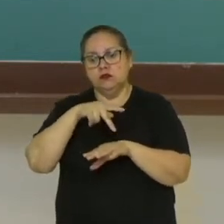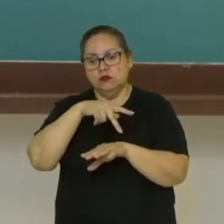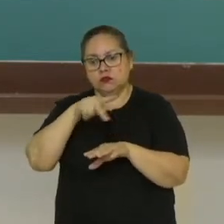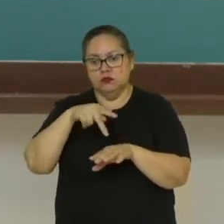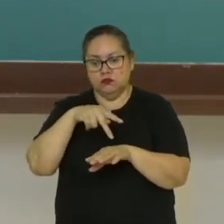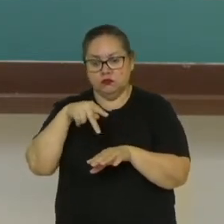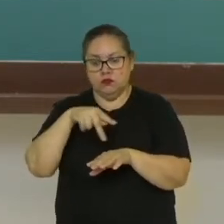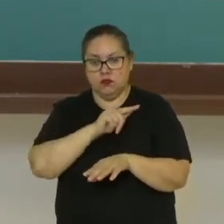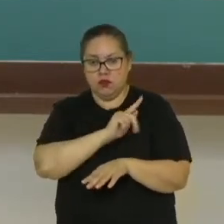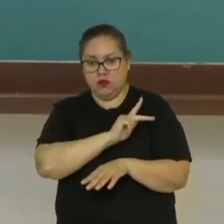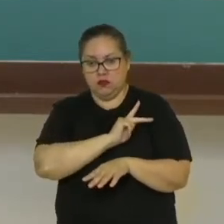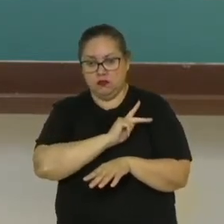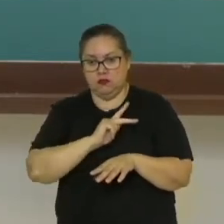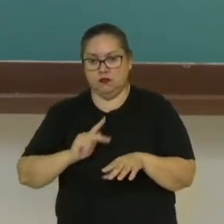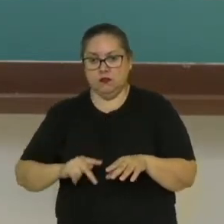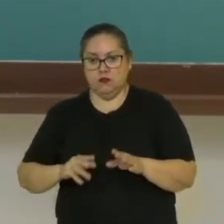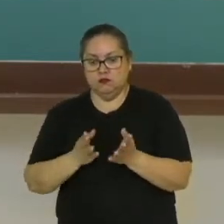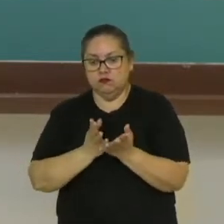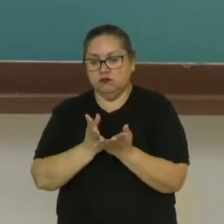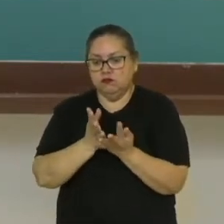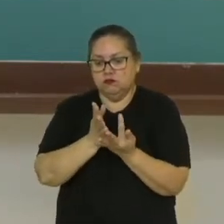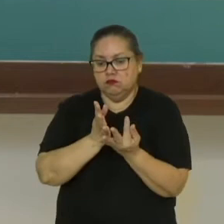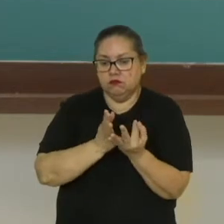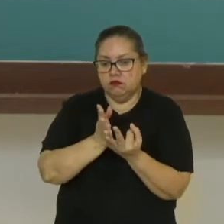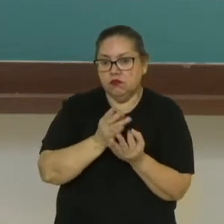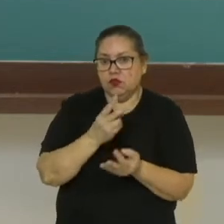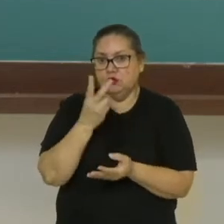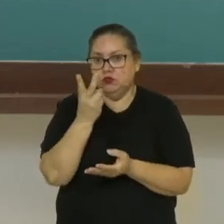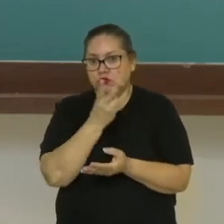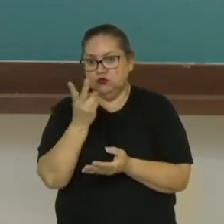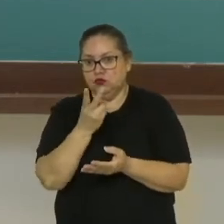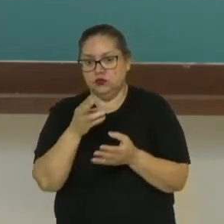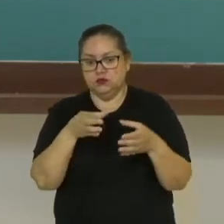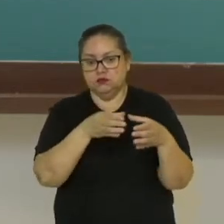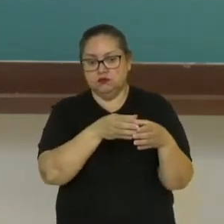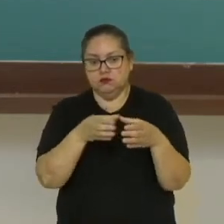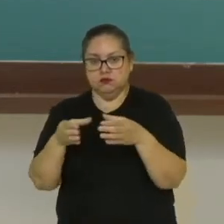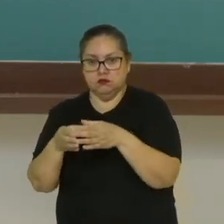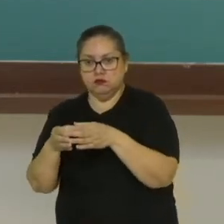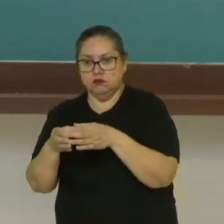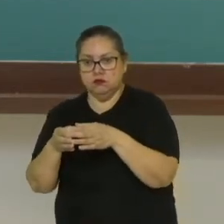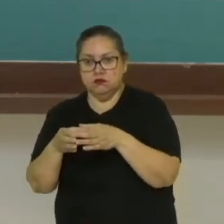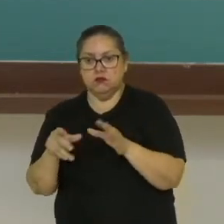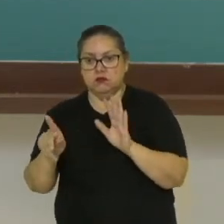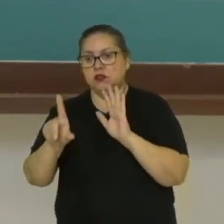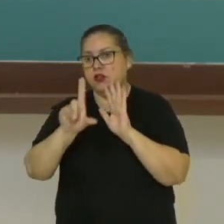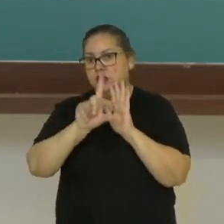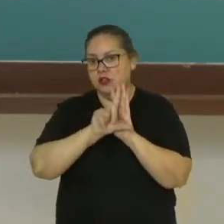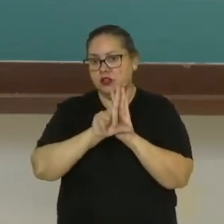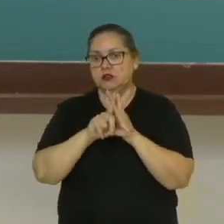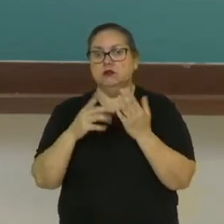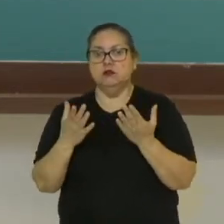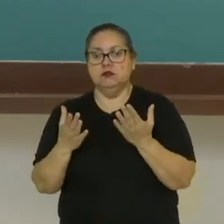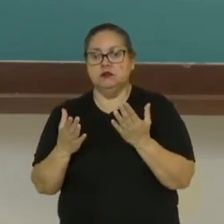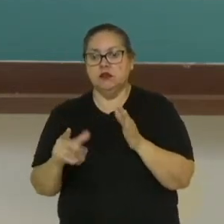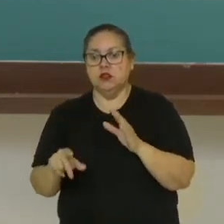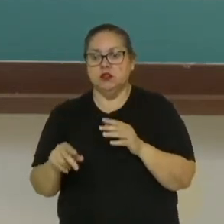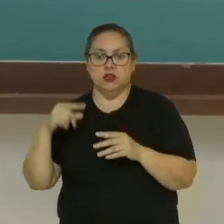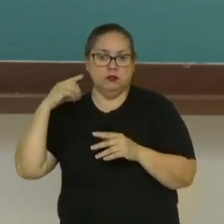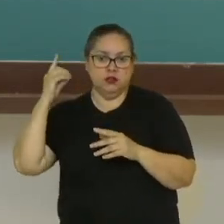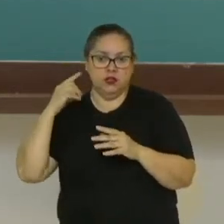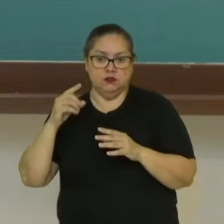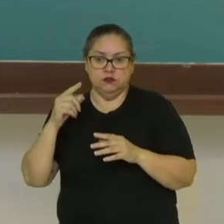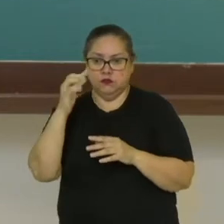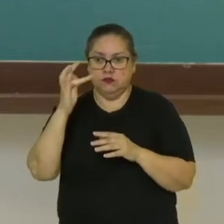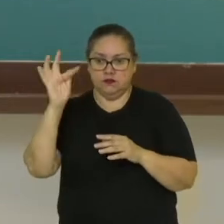nossa federação, na verdade, ela é bicameral, né? Nós temos duas câmaras de instâncias legislativas, né? Que são a Câmara de Deputados